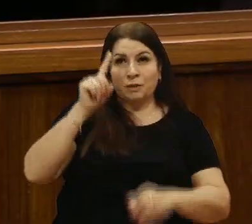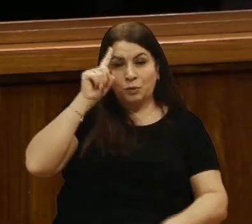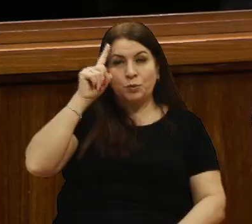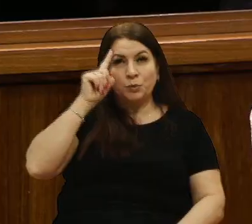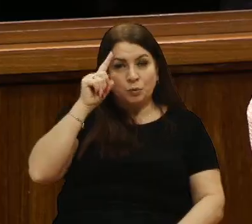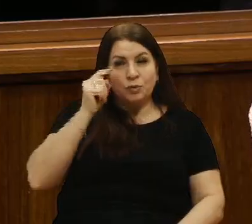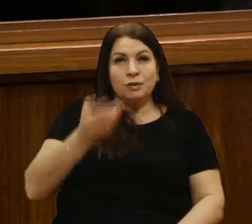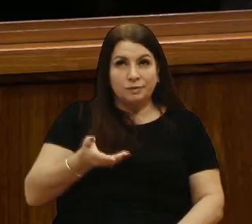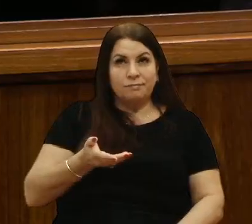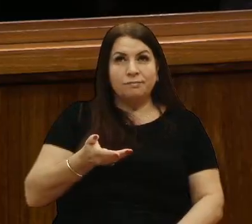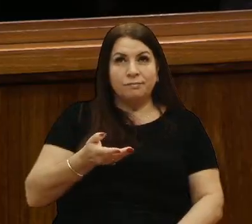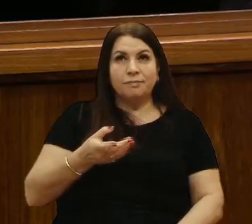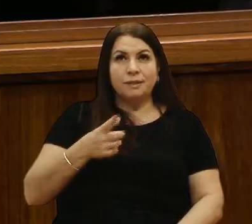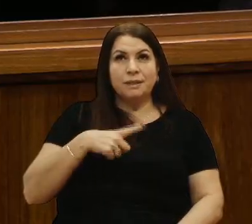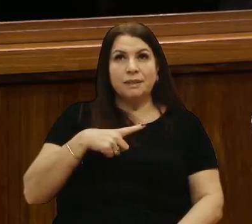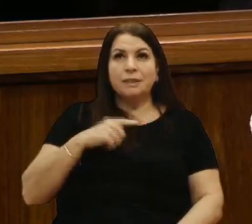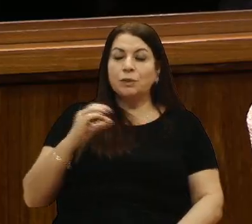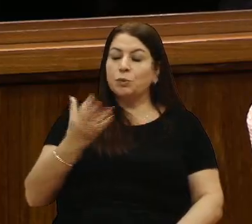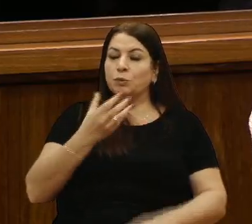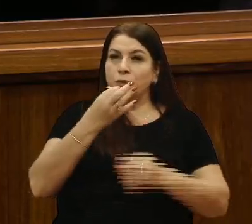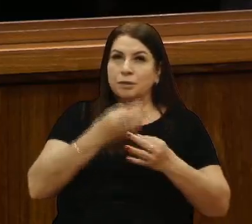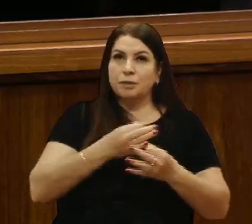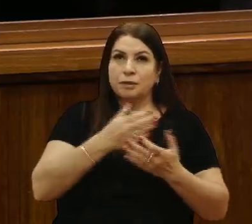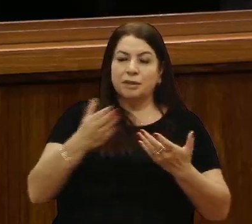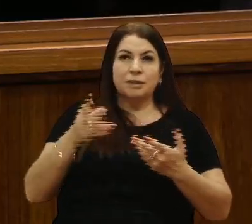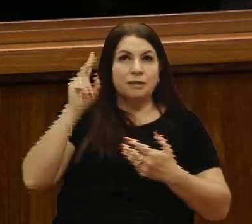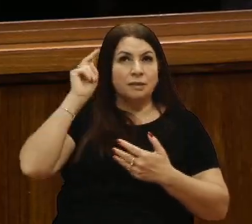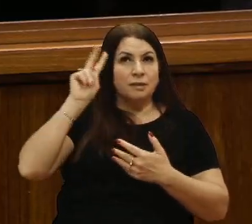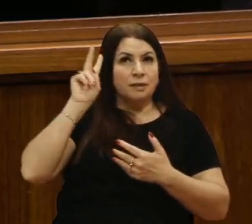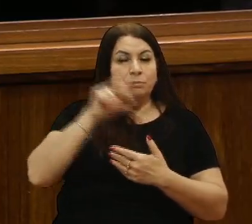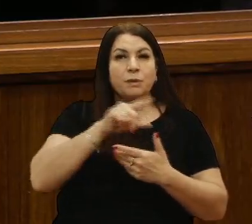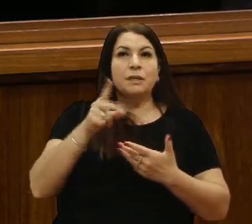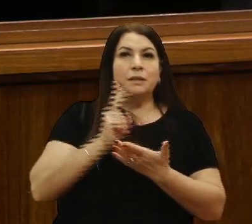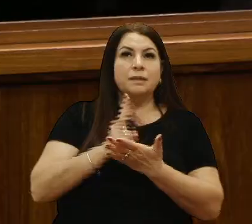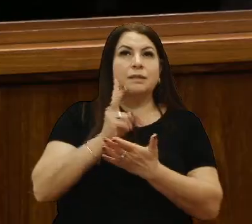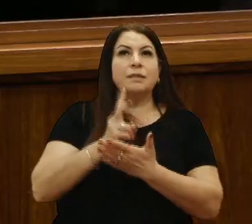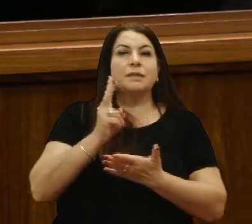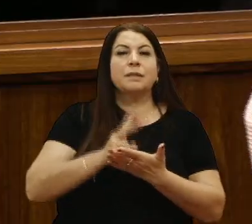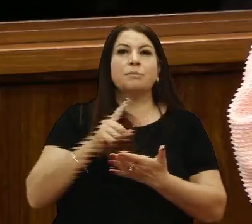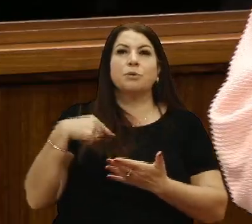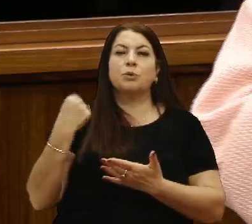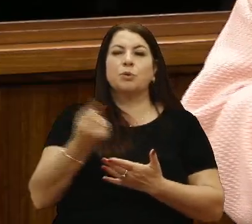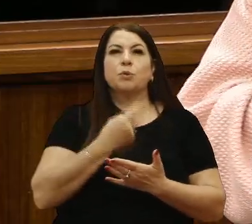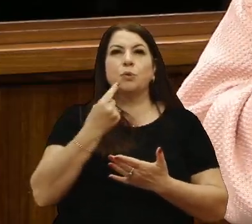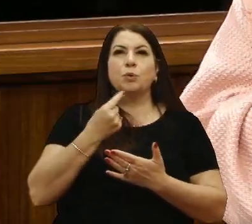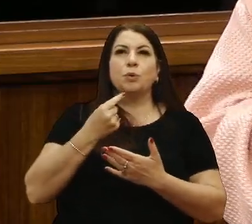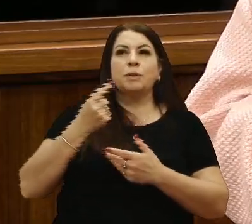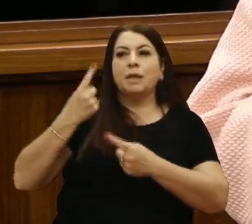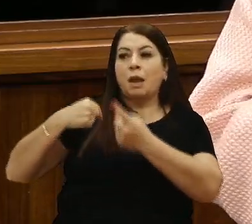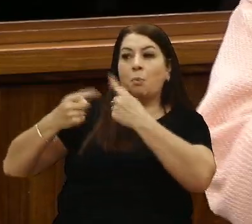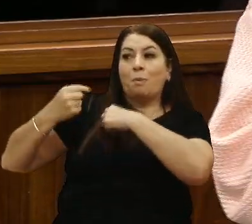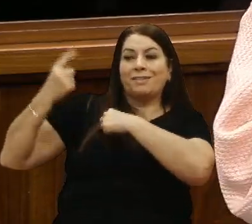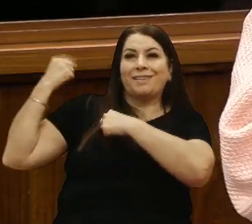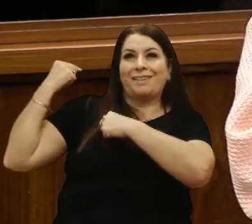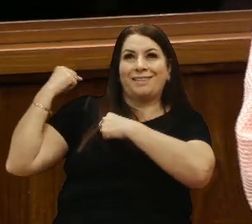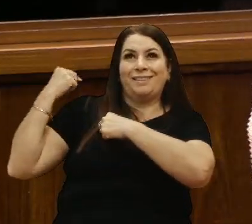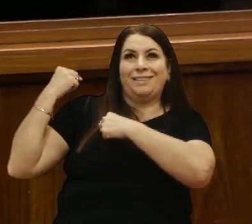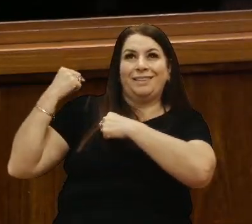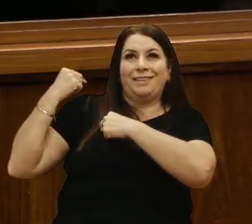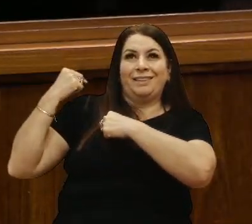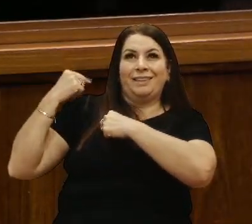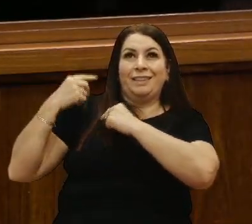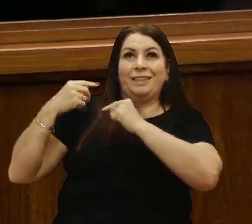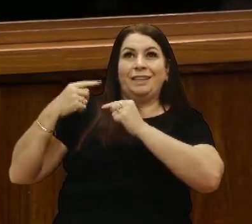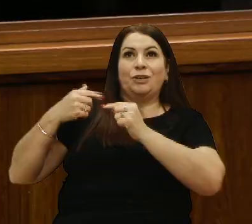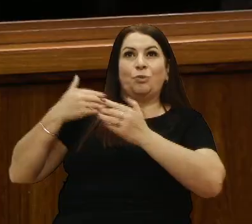dia. A gente tem que, com toda certeza, lembrar sempre da nossa ancestralidade, daqueles que